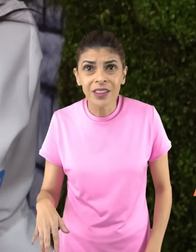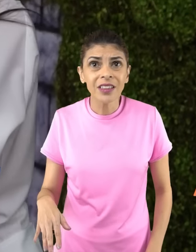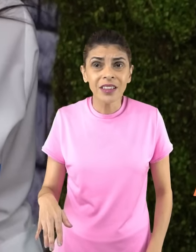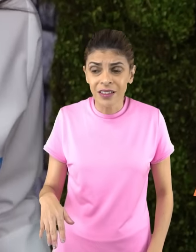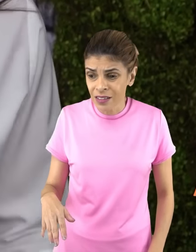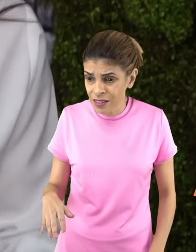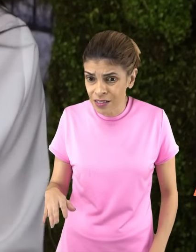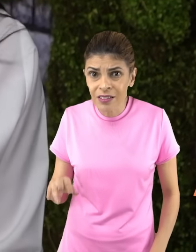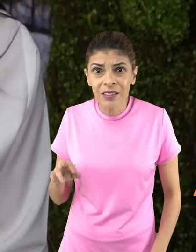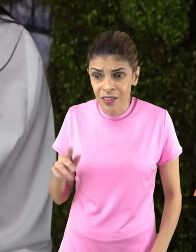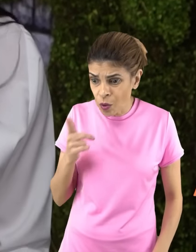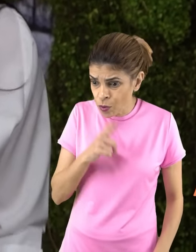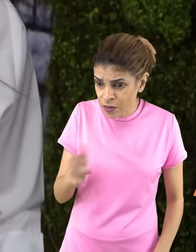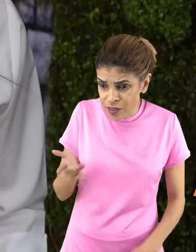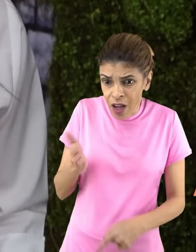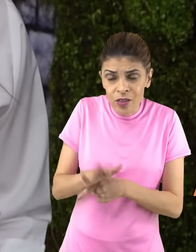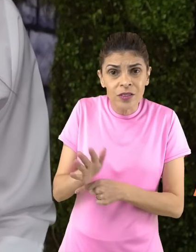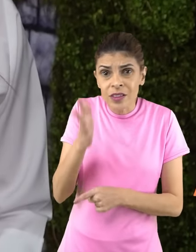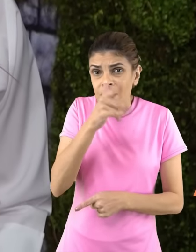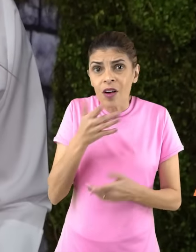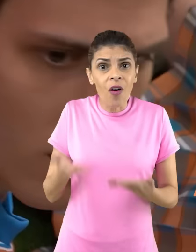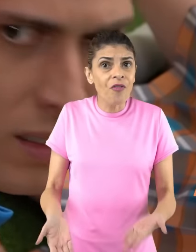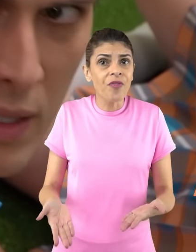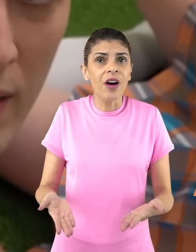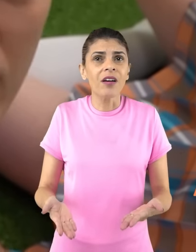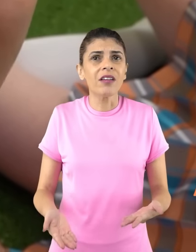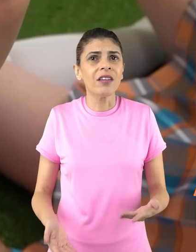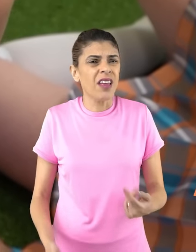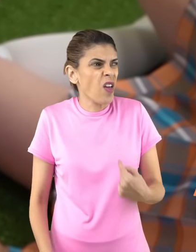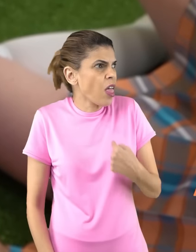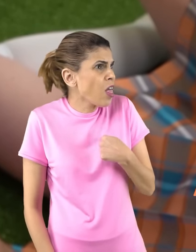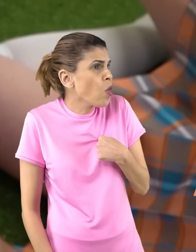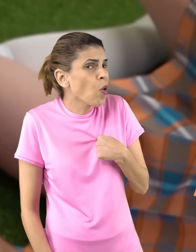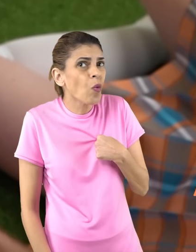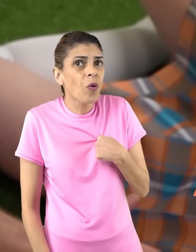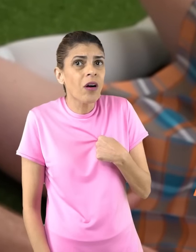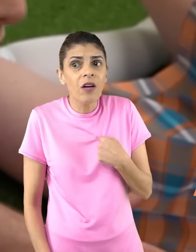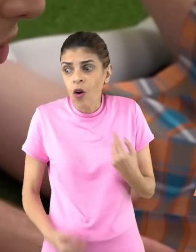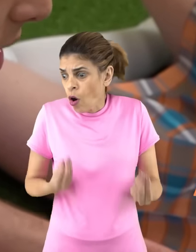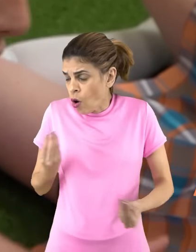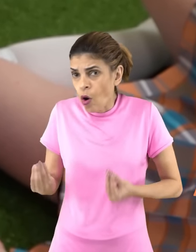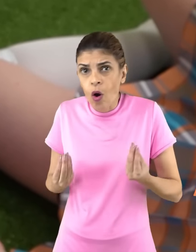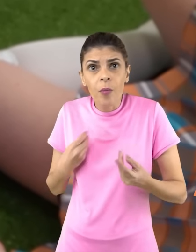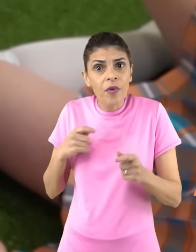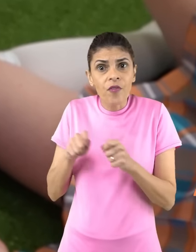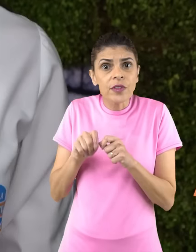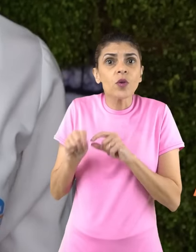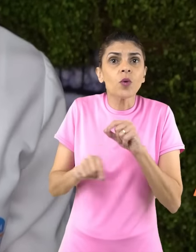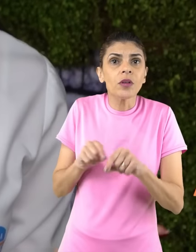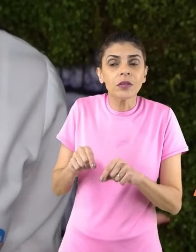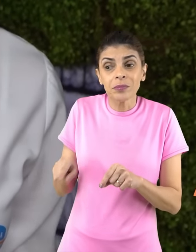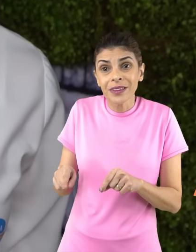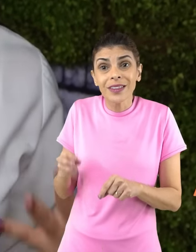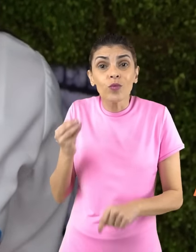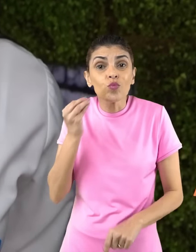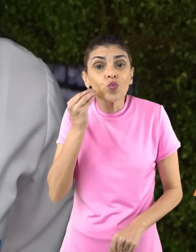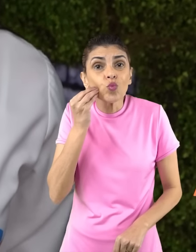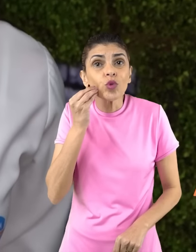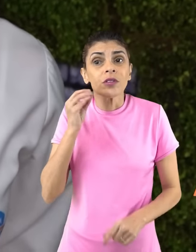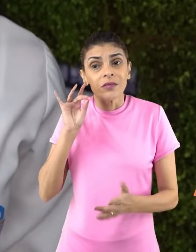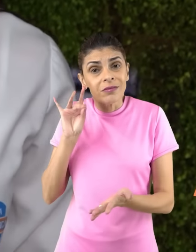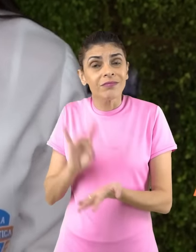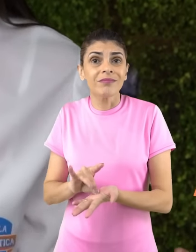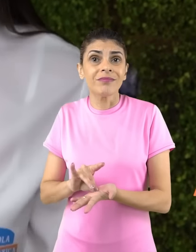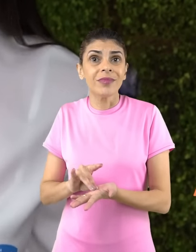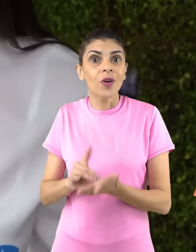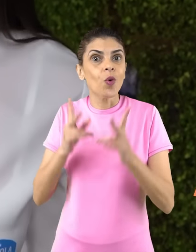Ei, Renan Só você pode salvar a Ana Eu? Como assim? O eu tenho que fazer? Você precisa dar um beijo